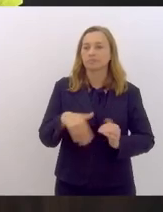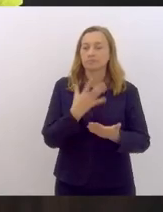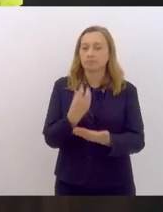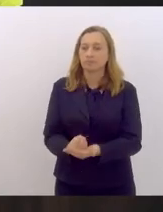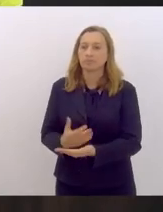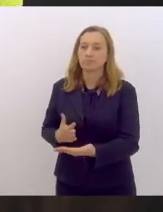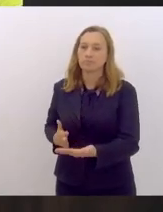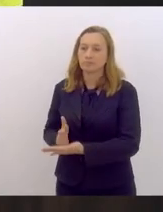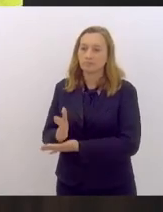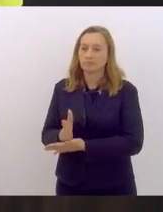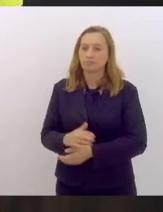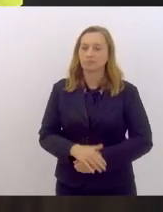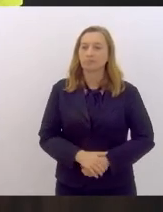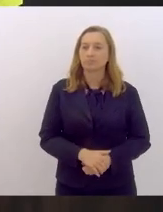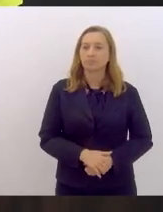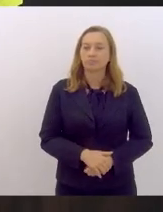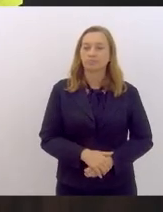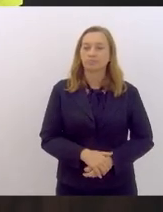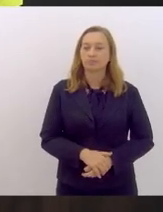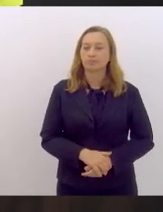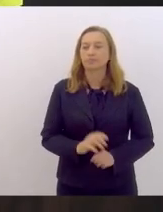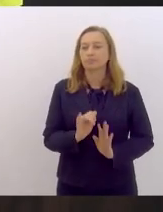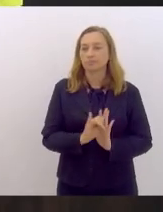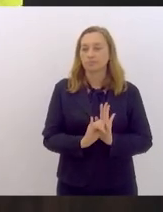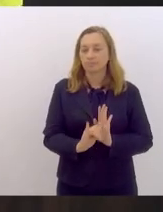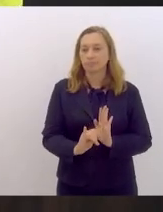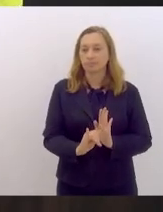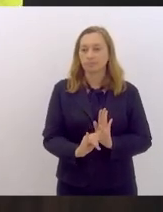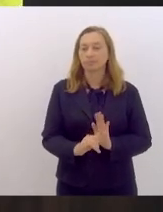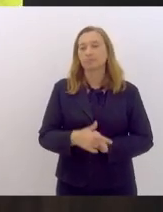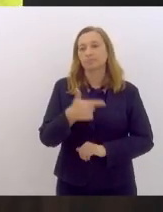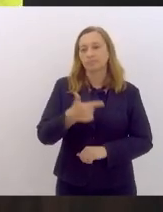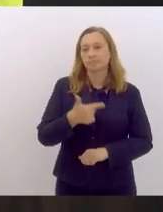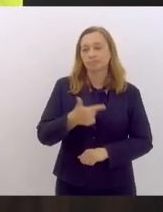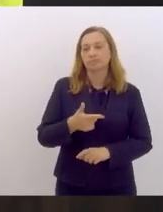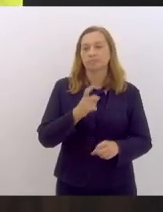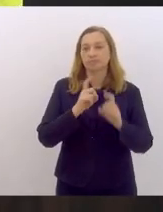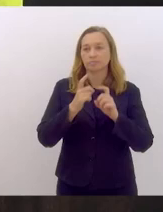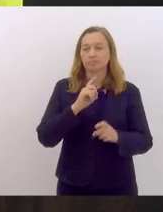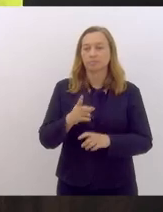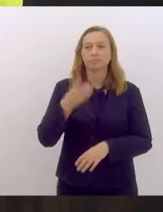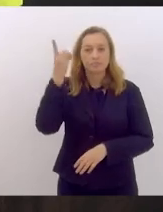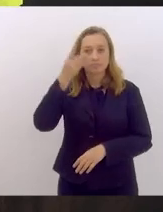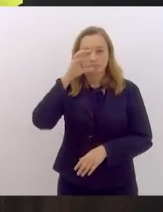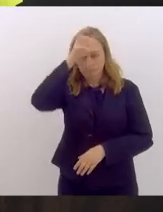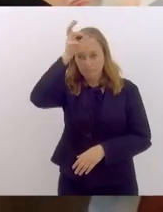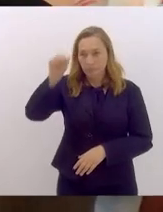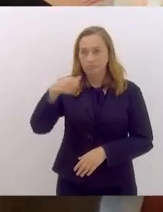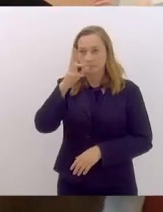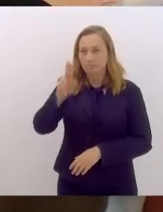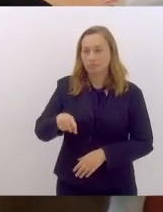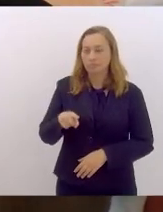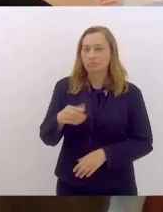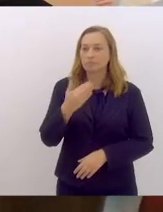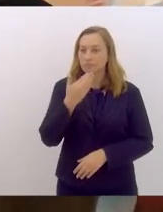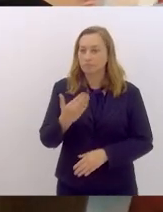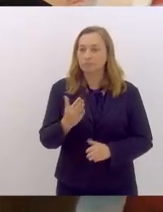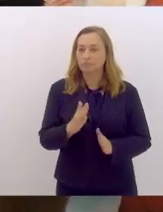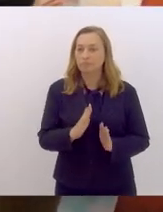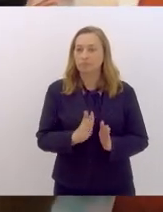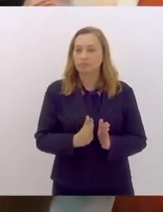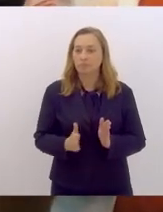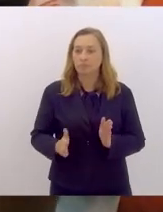aprovam a permanência como estão, aprovado. Vai a redação do vencido para a segunda discussão. Deputado Tiaju, é só uma questão de ordem. Eu emiti o parecer por